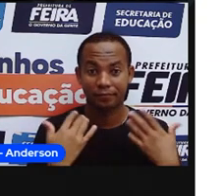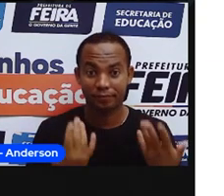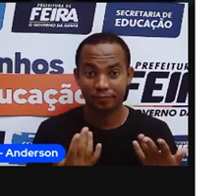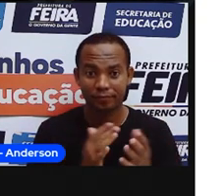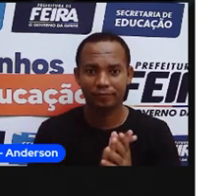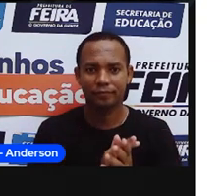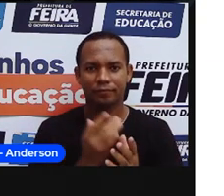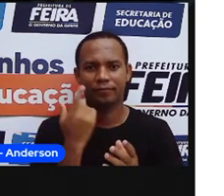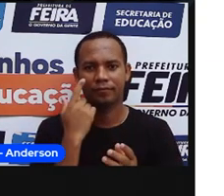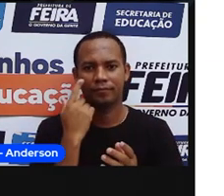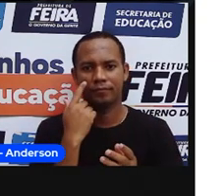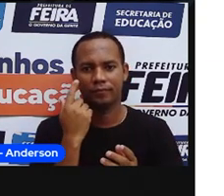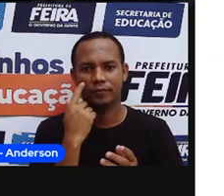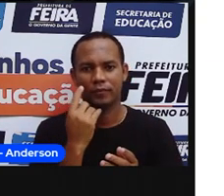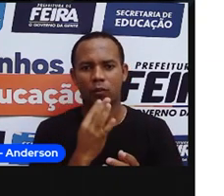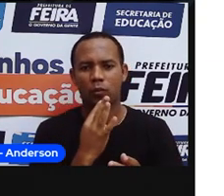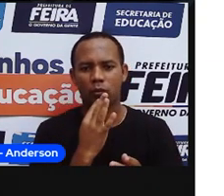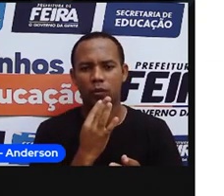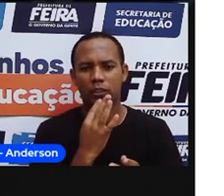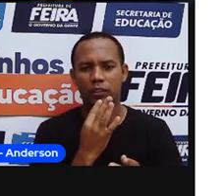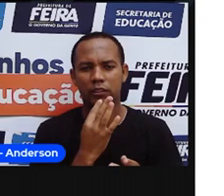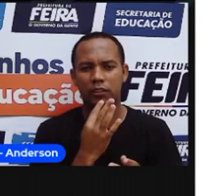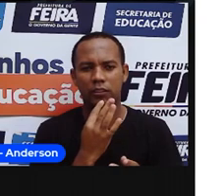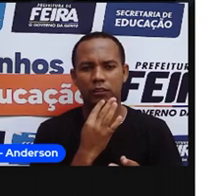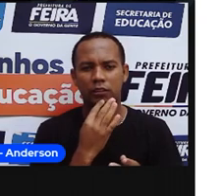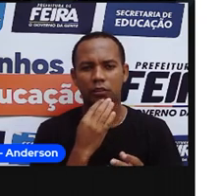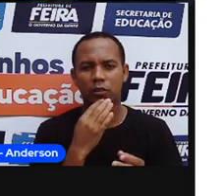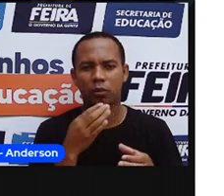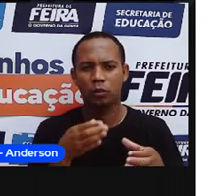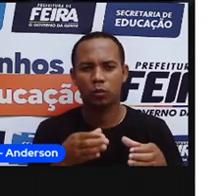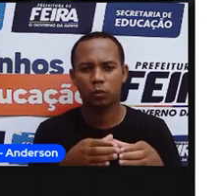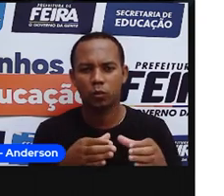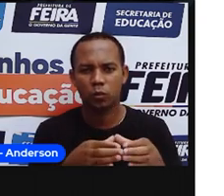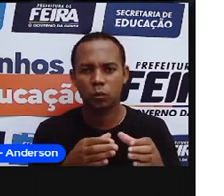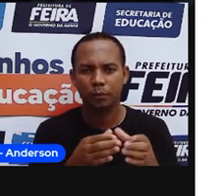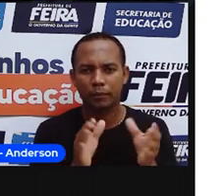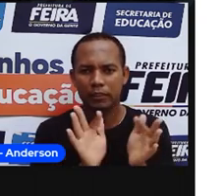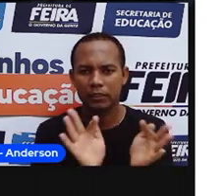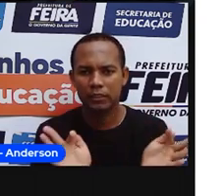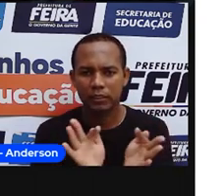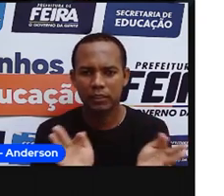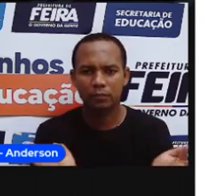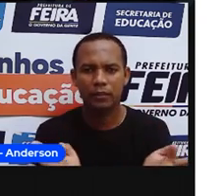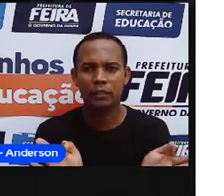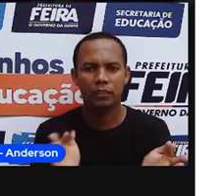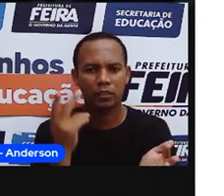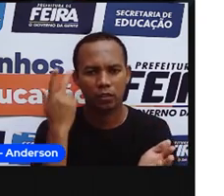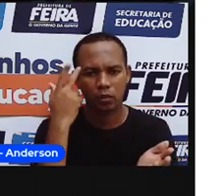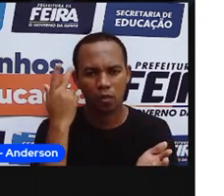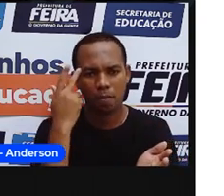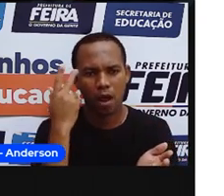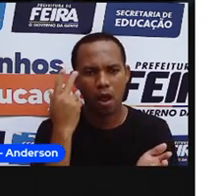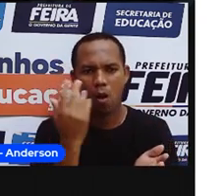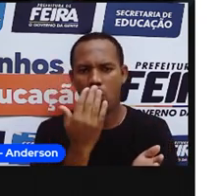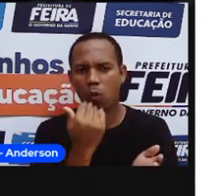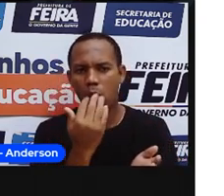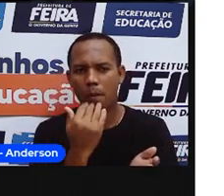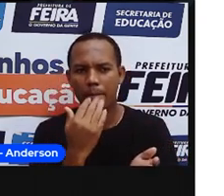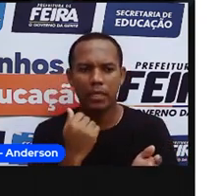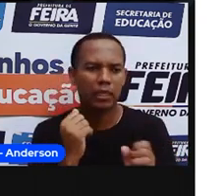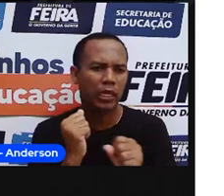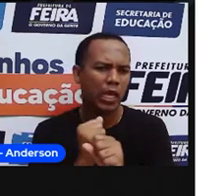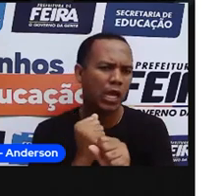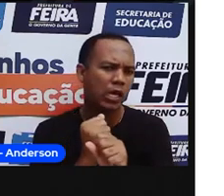Apesar, né, de ser conhecida pela gastronomia simples e natural, né, por se alimentarem durante muitos